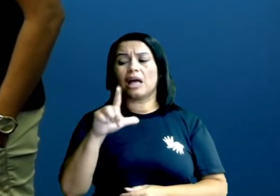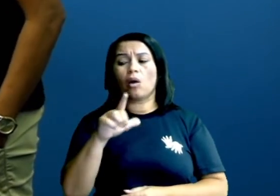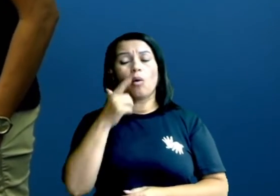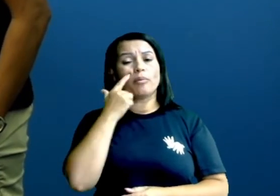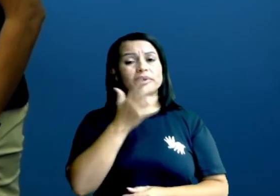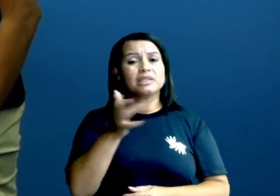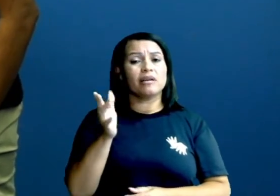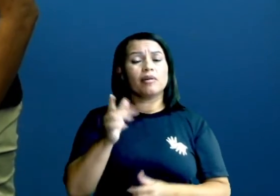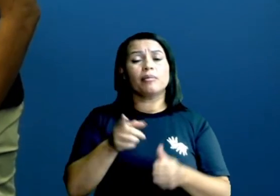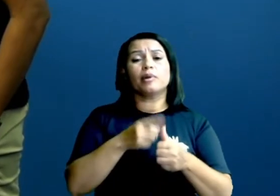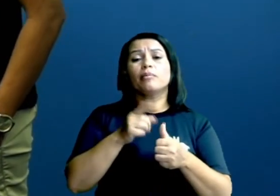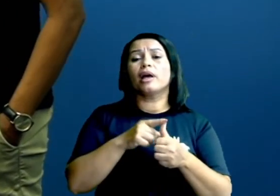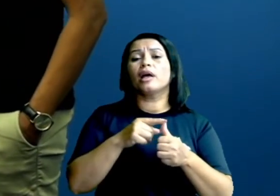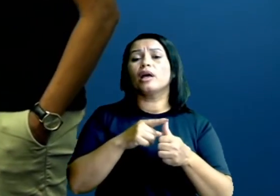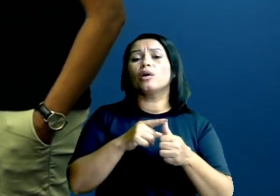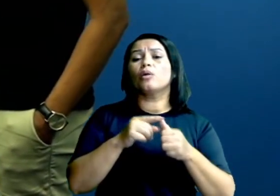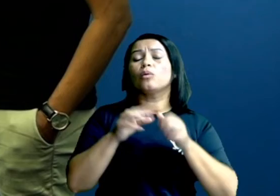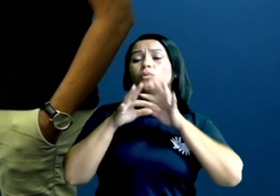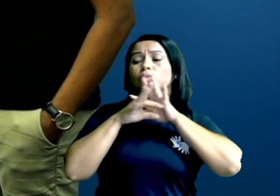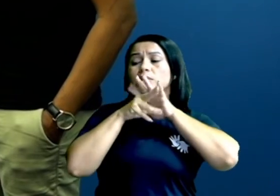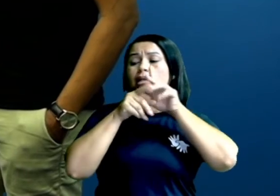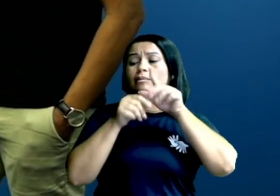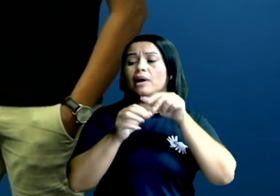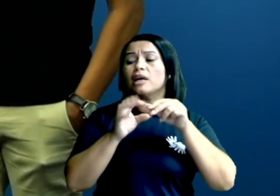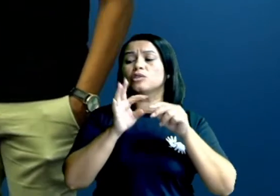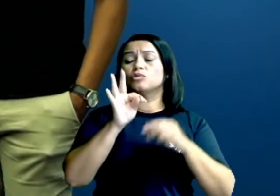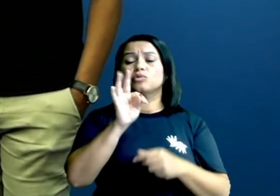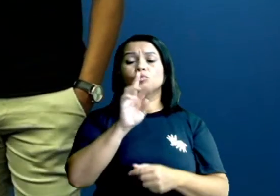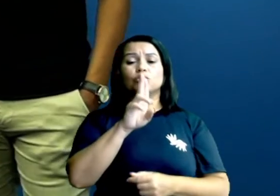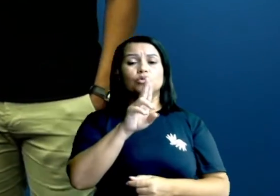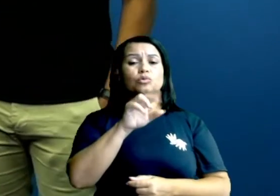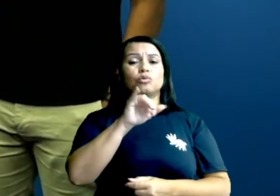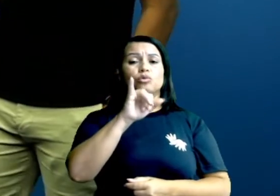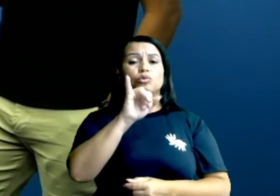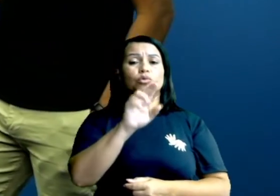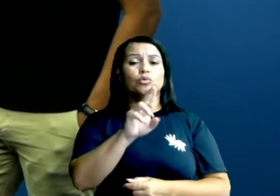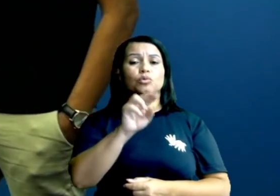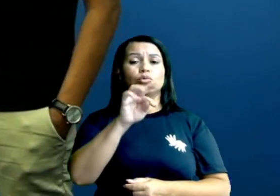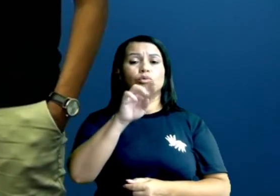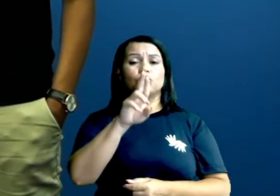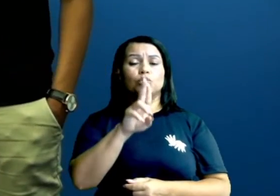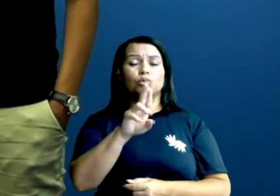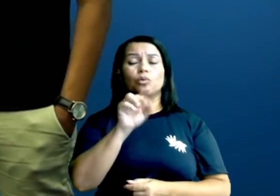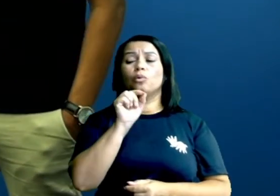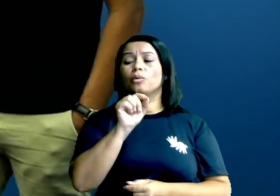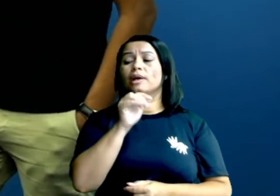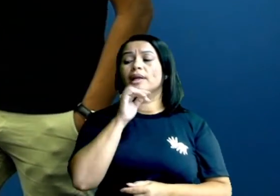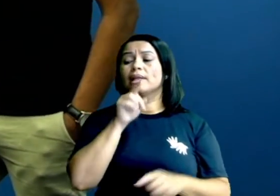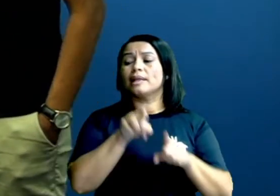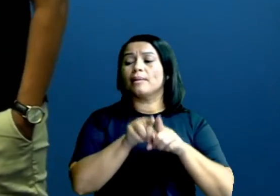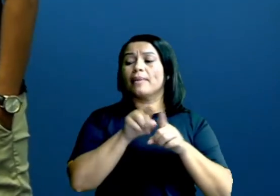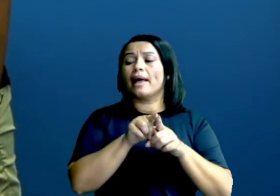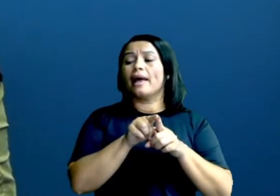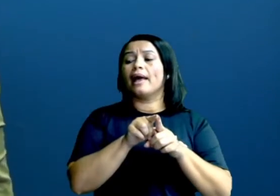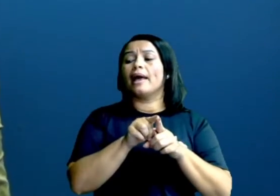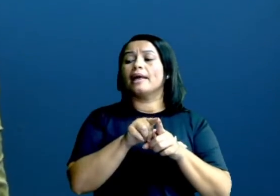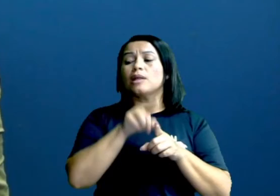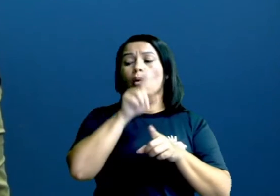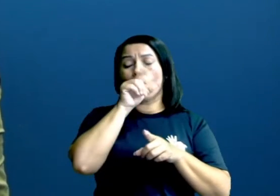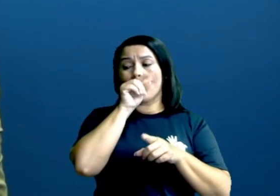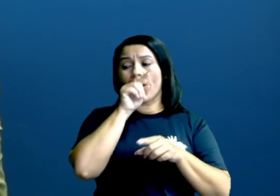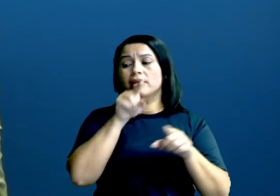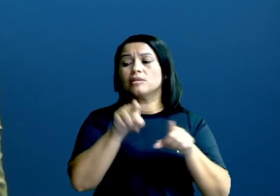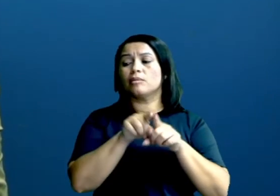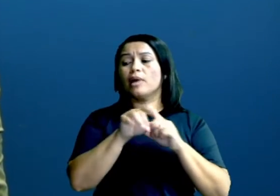animais. Vou dar o destaque para o tuiuiu, né, essa ave que é considerada o símbolo do Pantanal, também chamada de jaburu. Aqui a gente